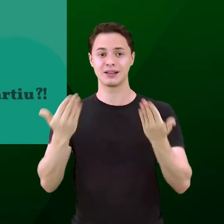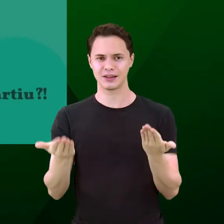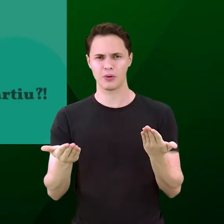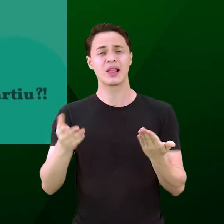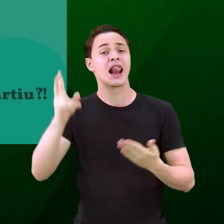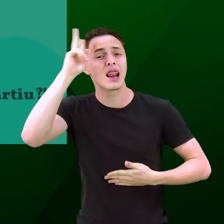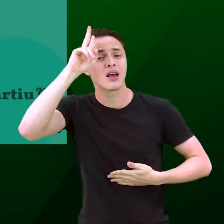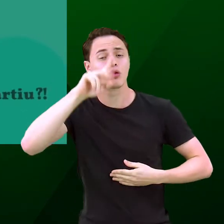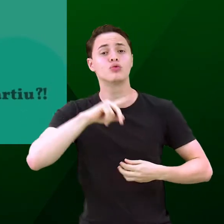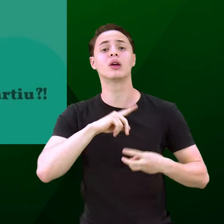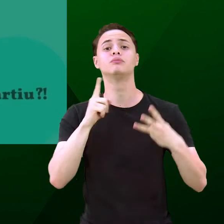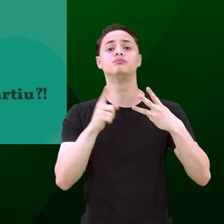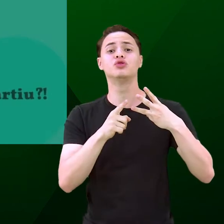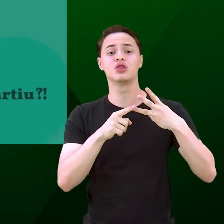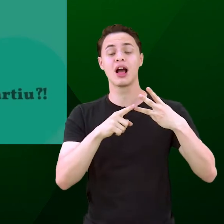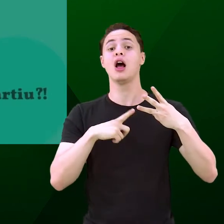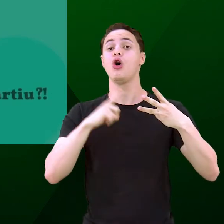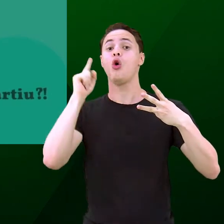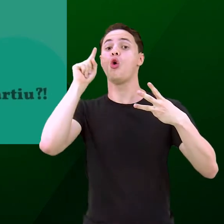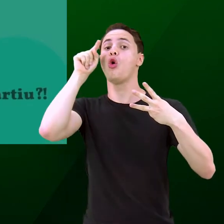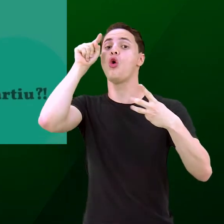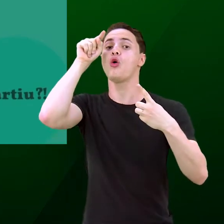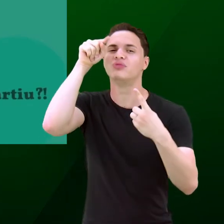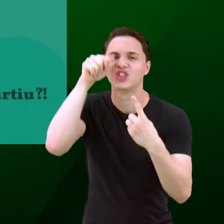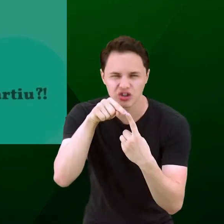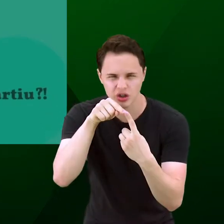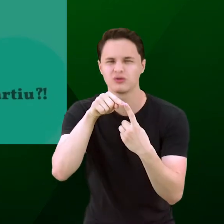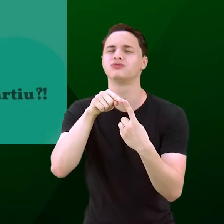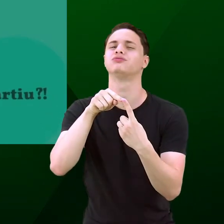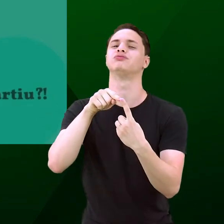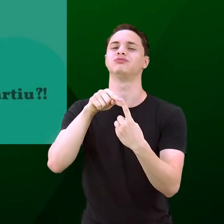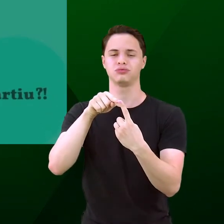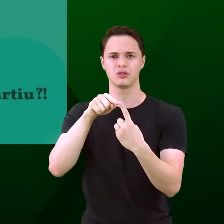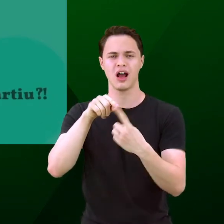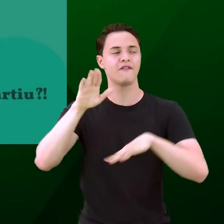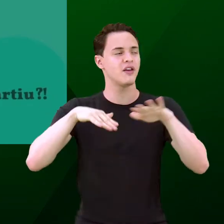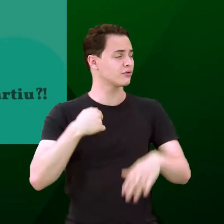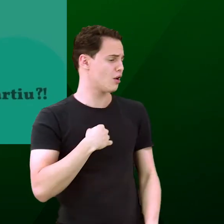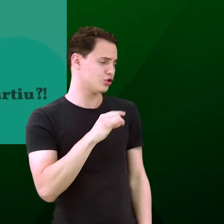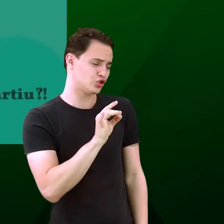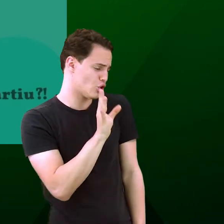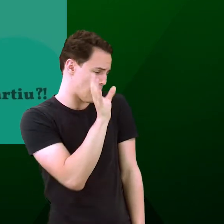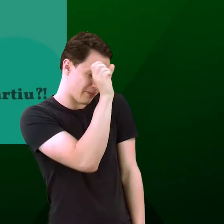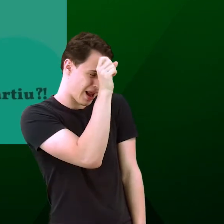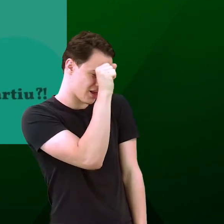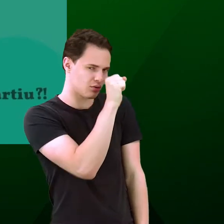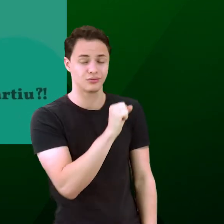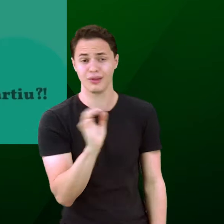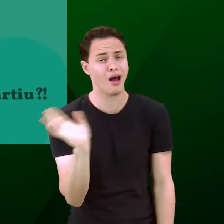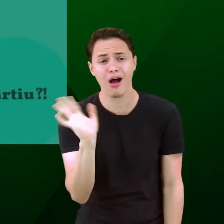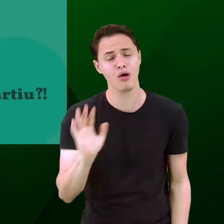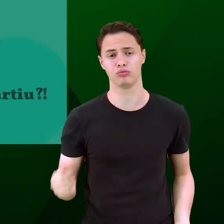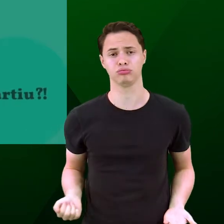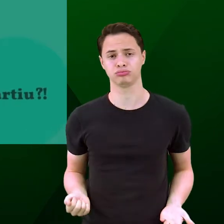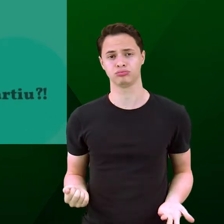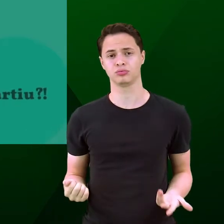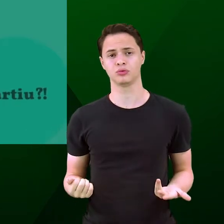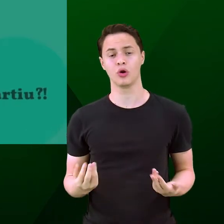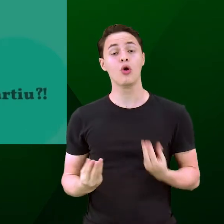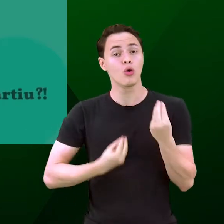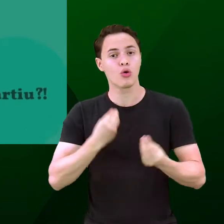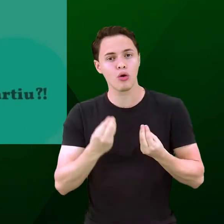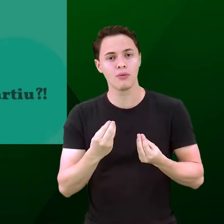do centro-oeste, né, esses morros, mas tem gente que quer começar a correr numa ladeira. Não, vai dar mais,